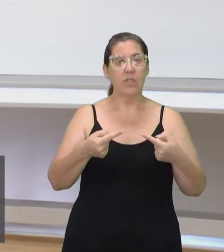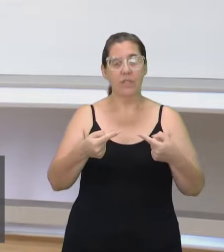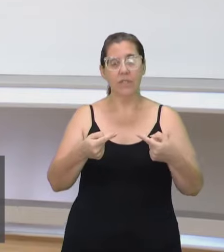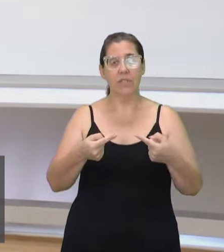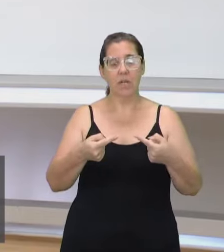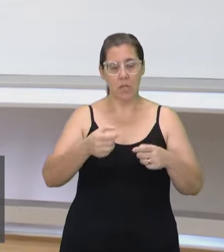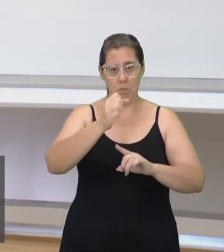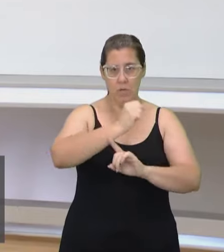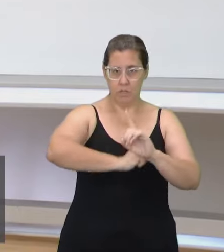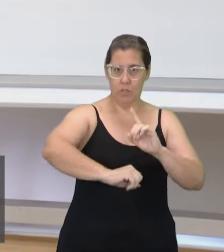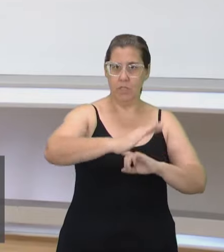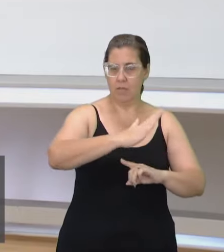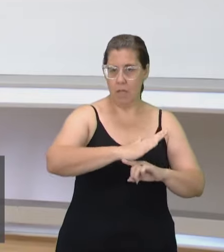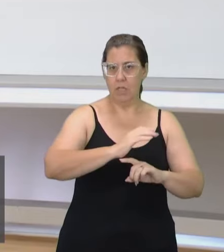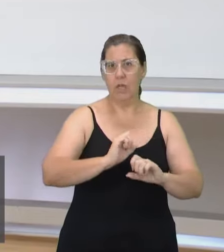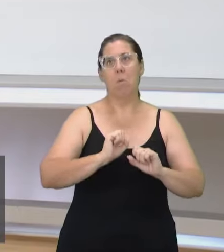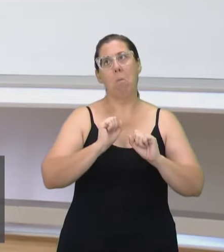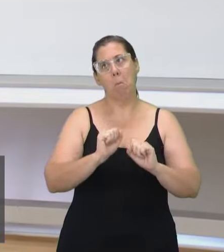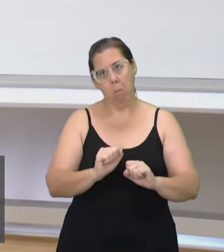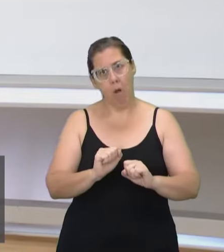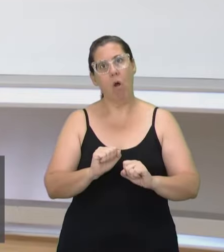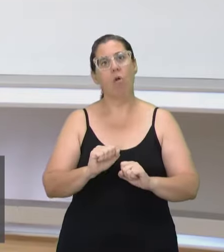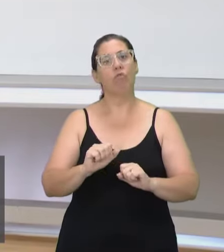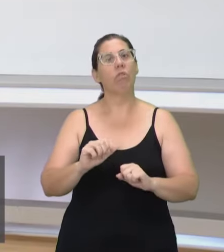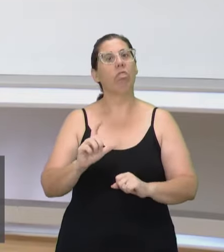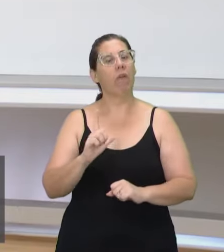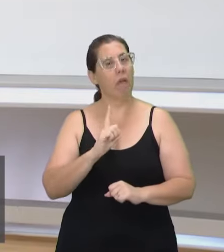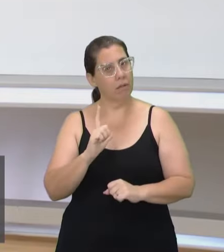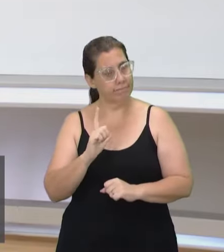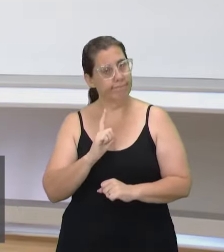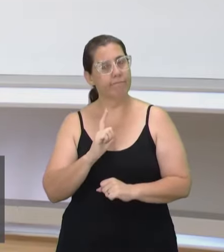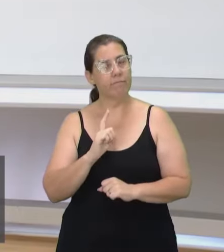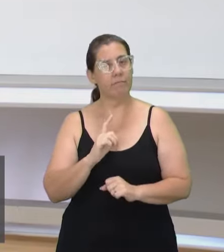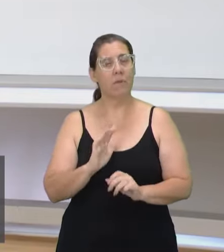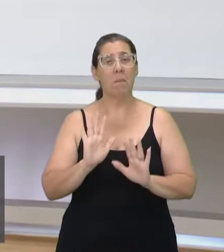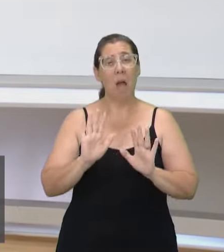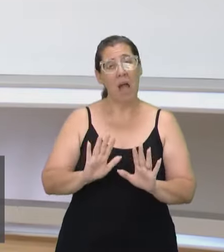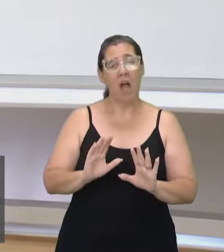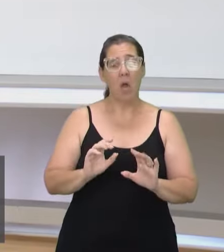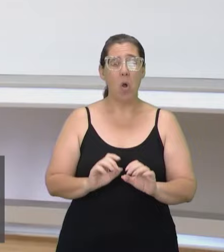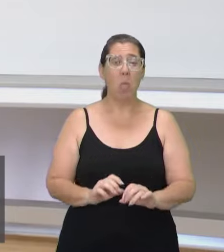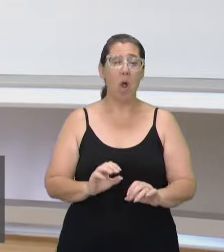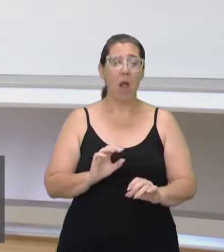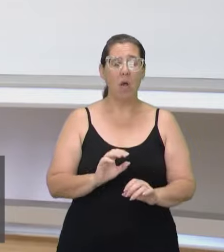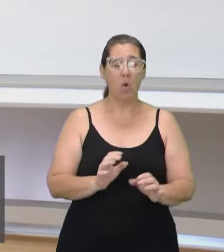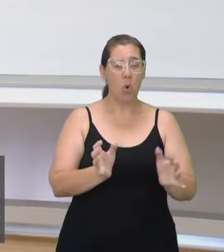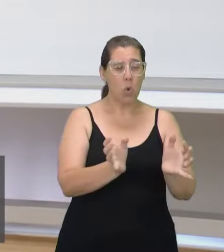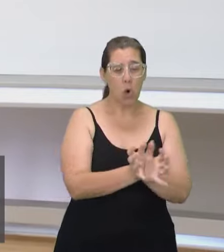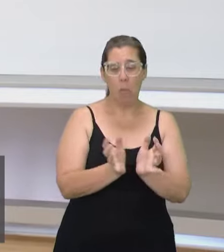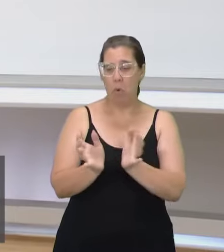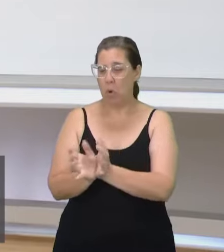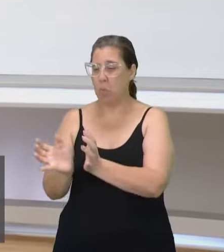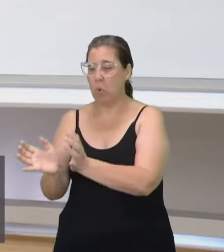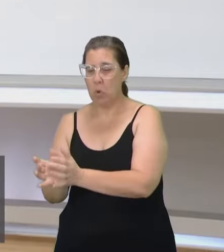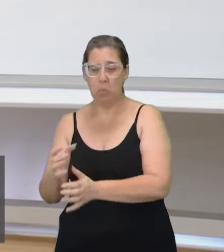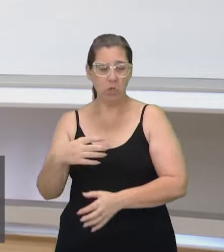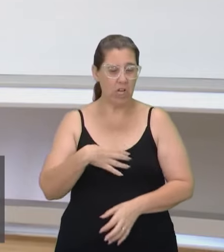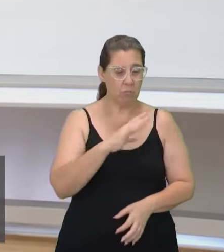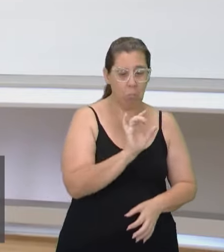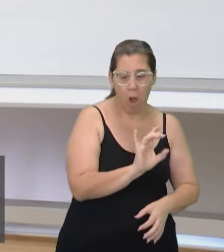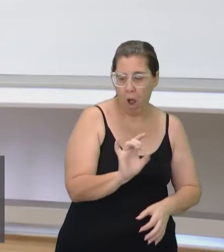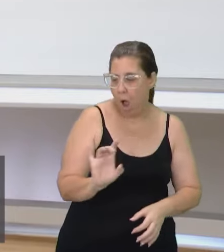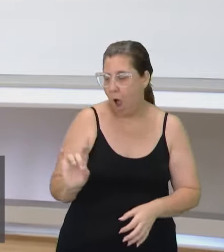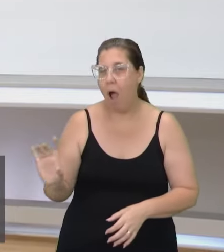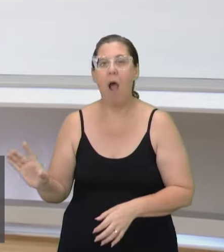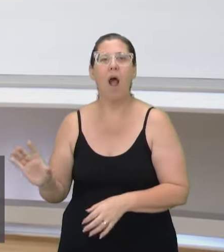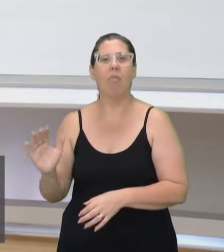uma sociedade pode sofrer, né? Agora, o modo como cada povo, cada civilização, enfim, cada